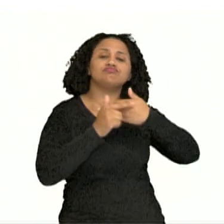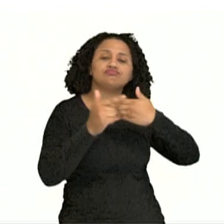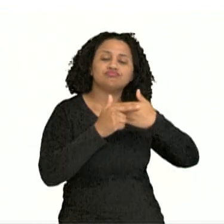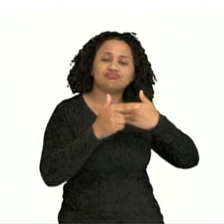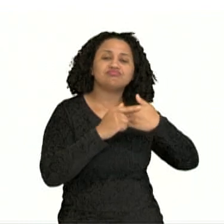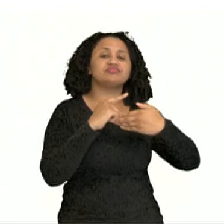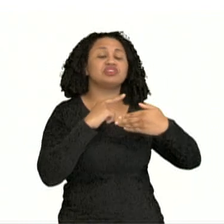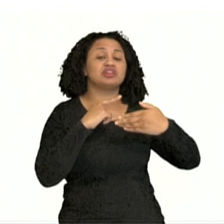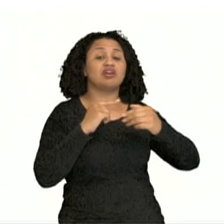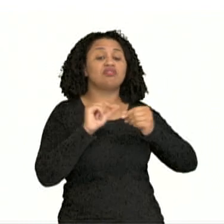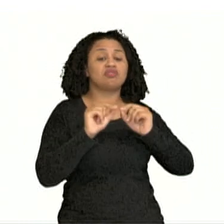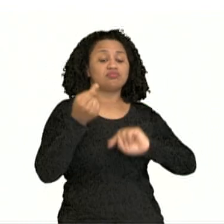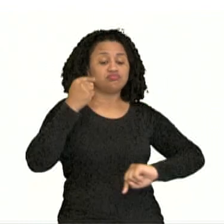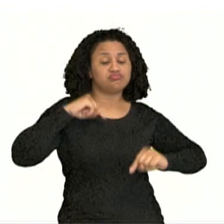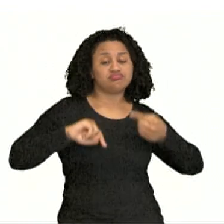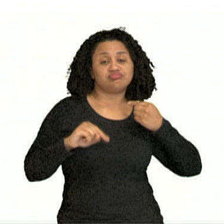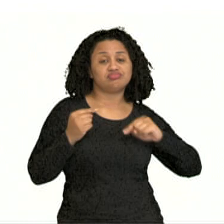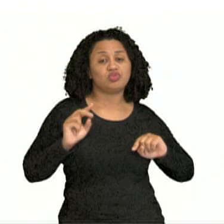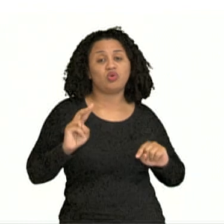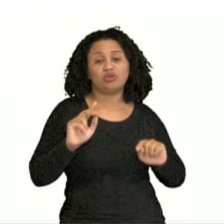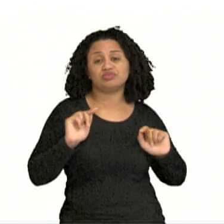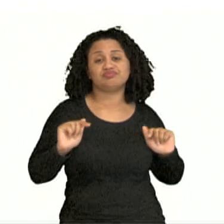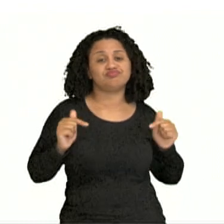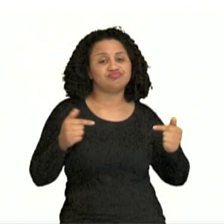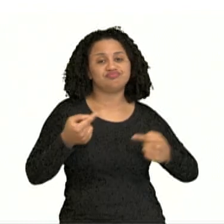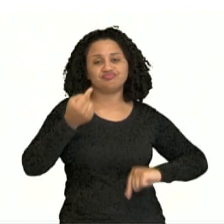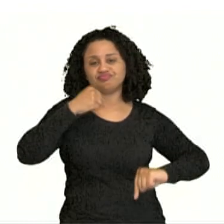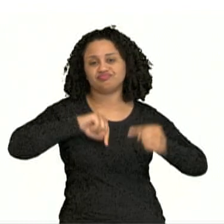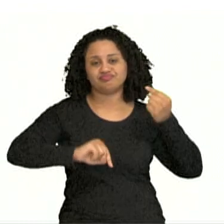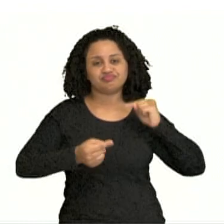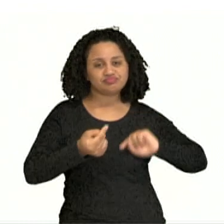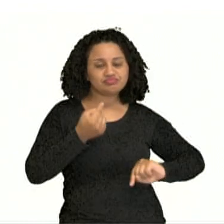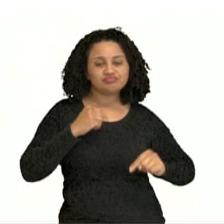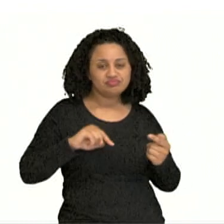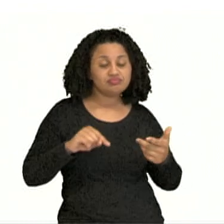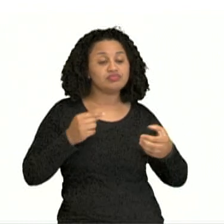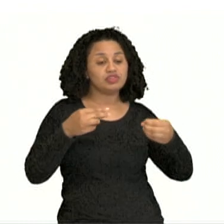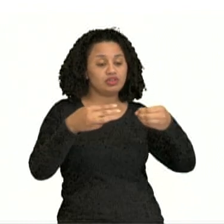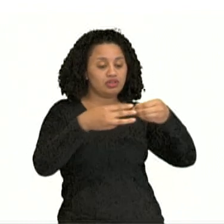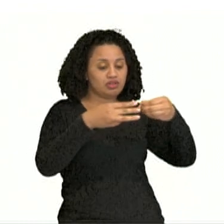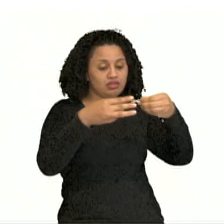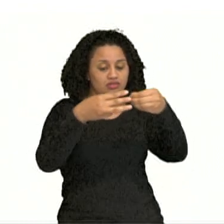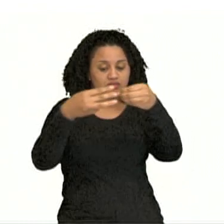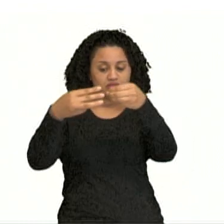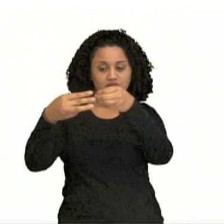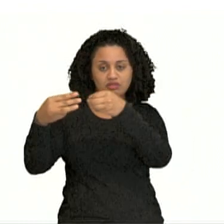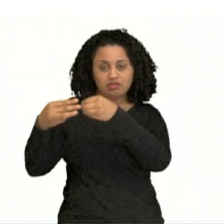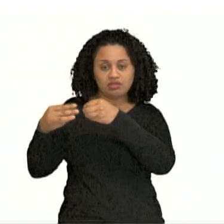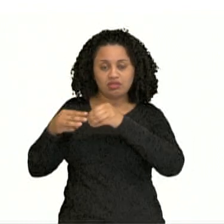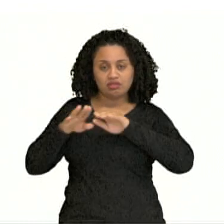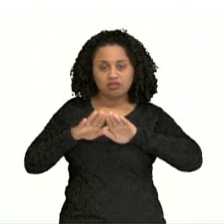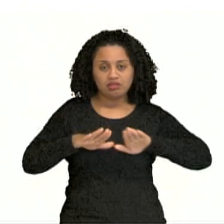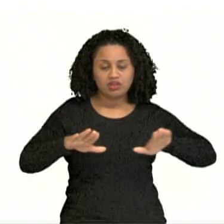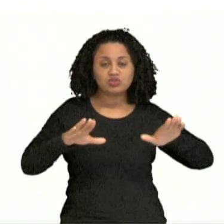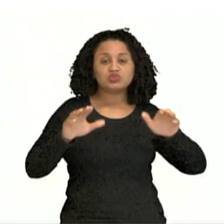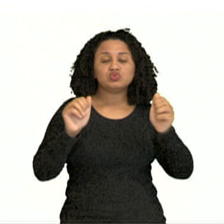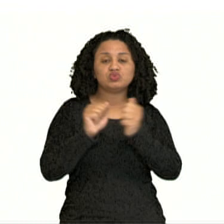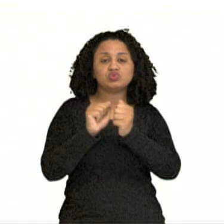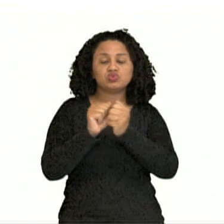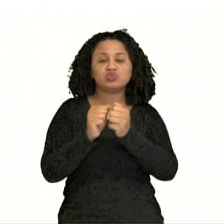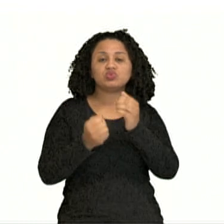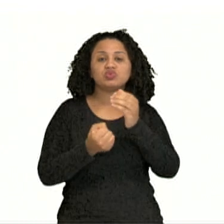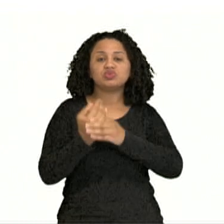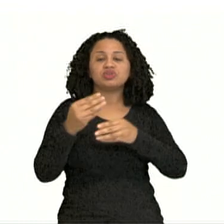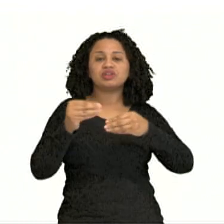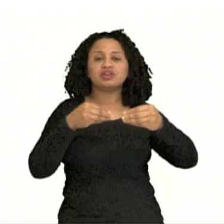nosso organismo em funcionamento. Então, as células se juntam e formam tecidos, e esses tecidos